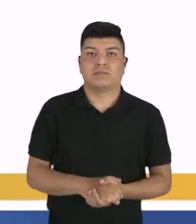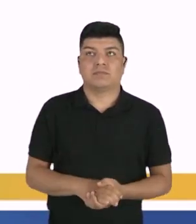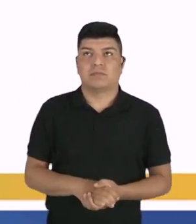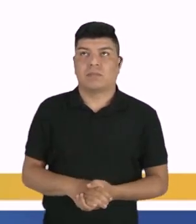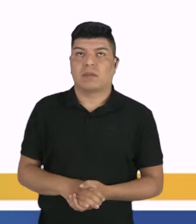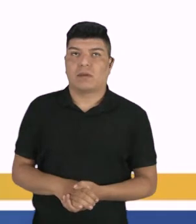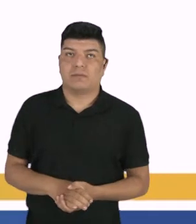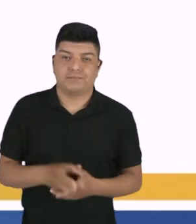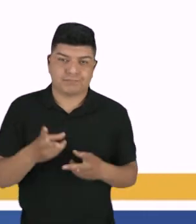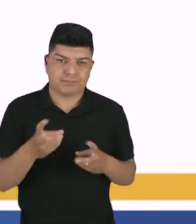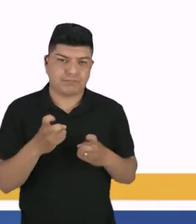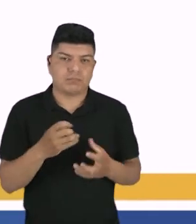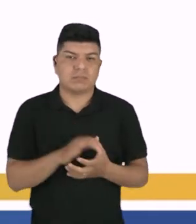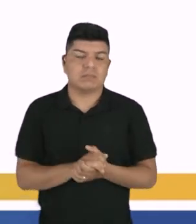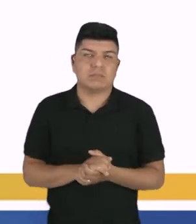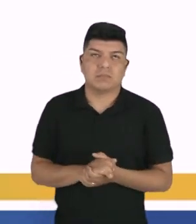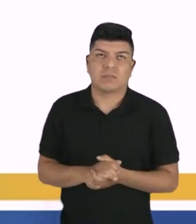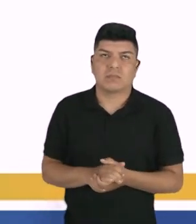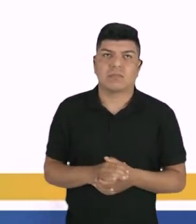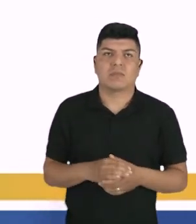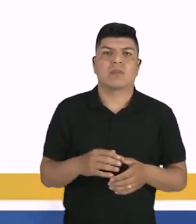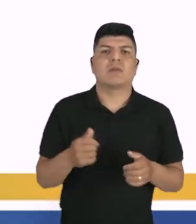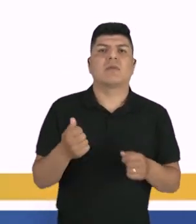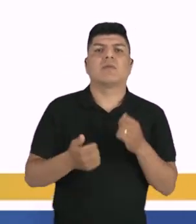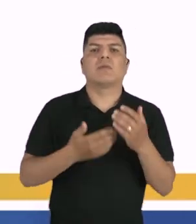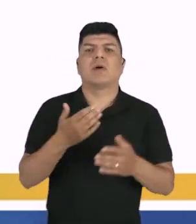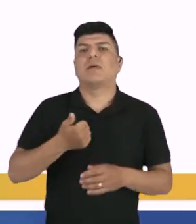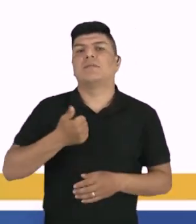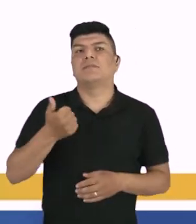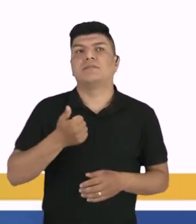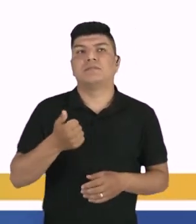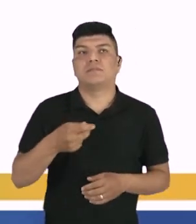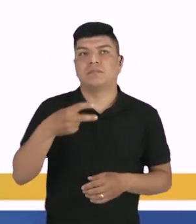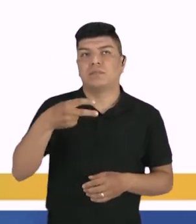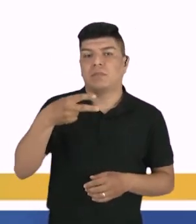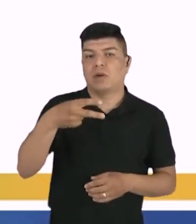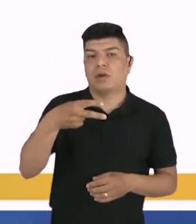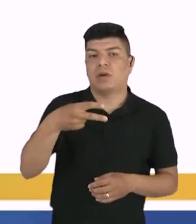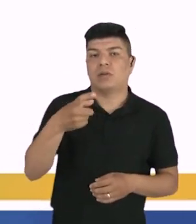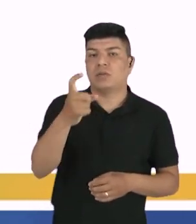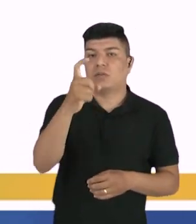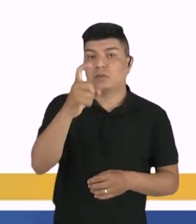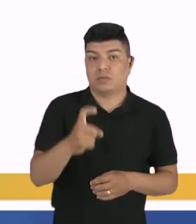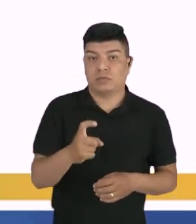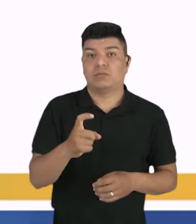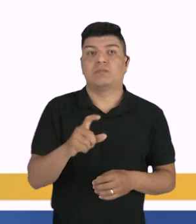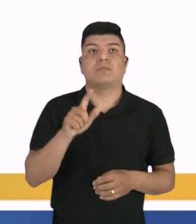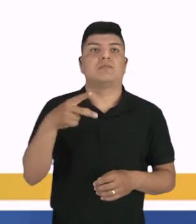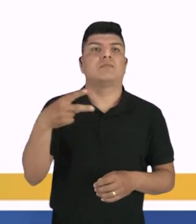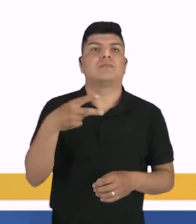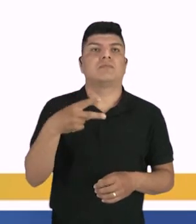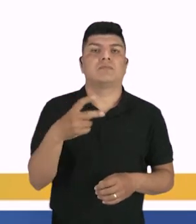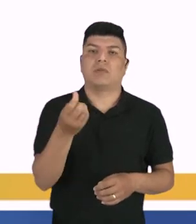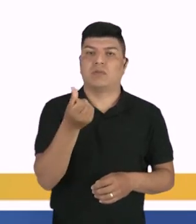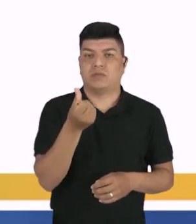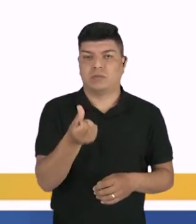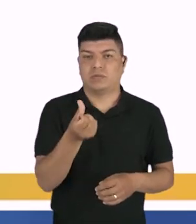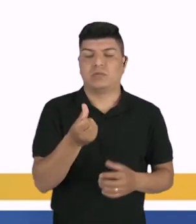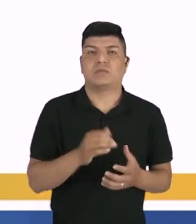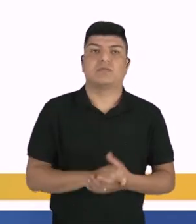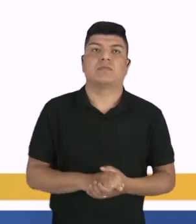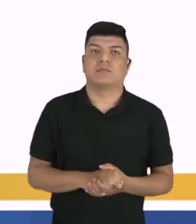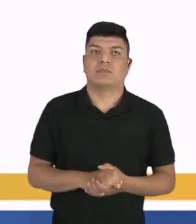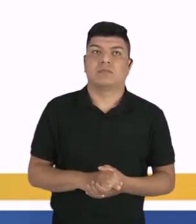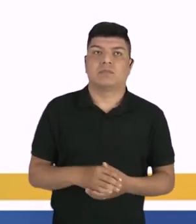Aí você tem que identificar, quem é esse primeiro que eu estou falando? É 2x. Quem é esse segundo que eu estou falando? É o número 6.